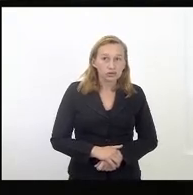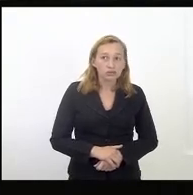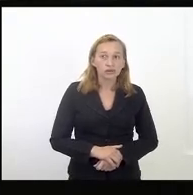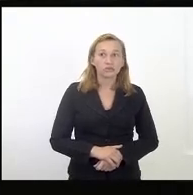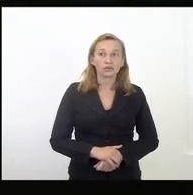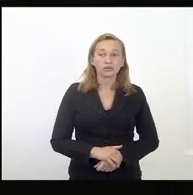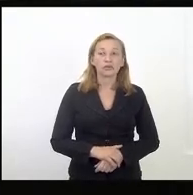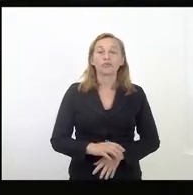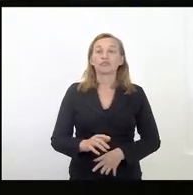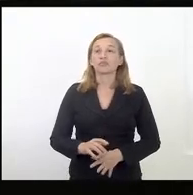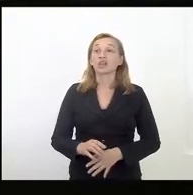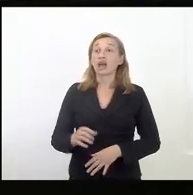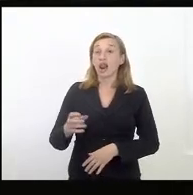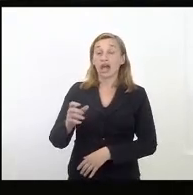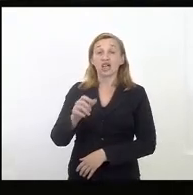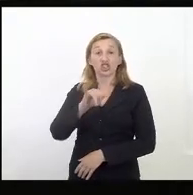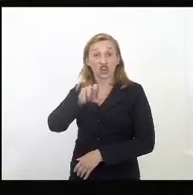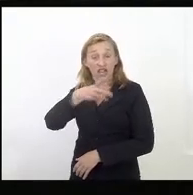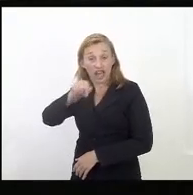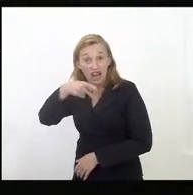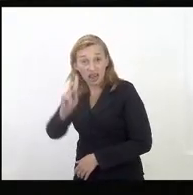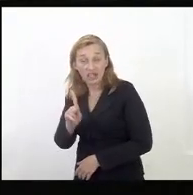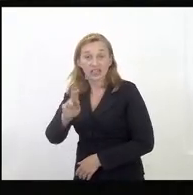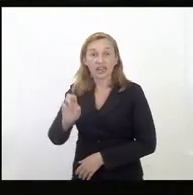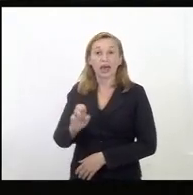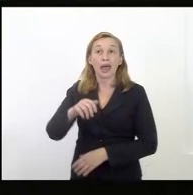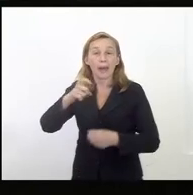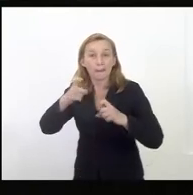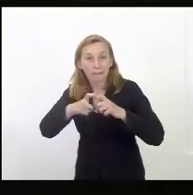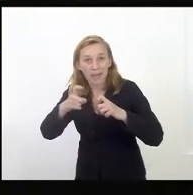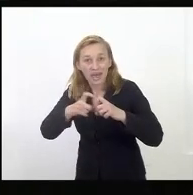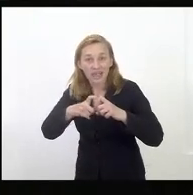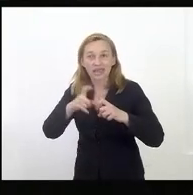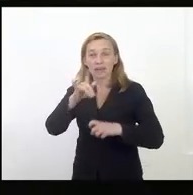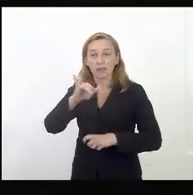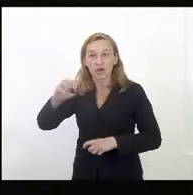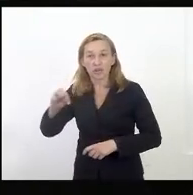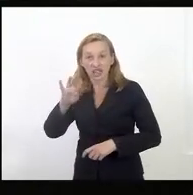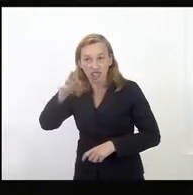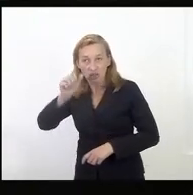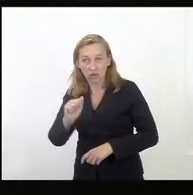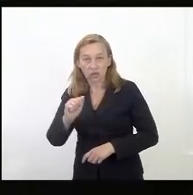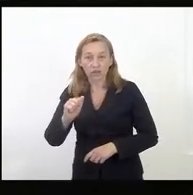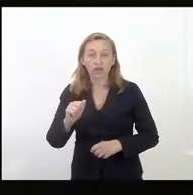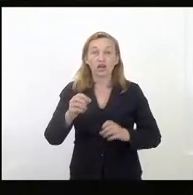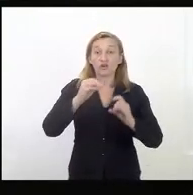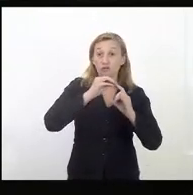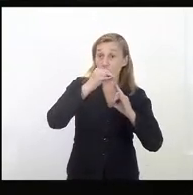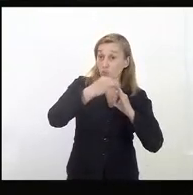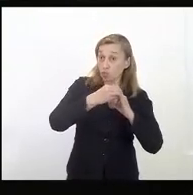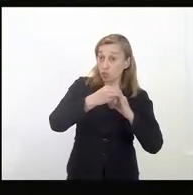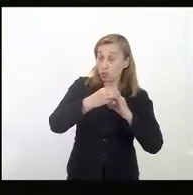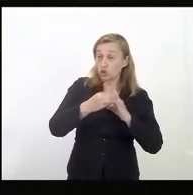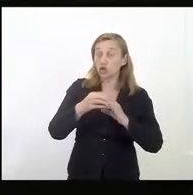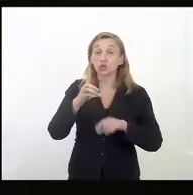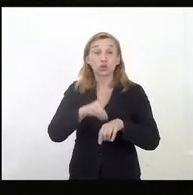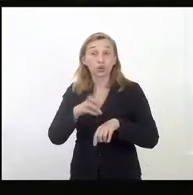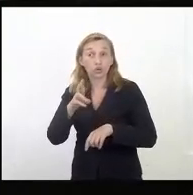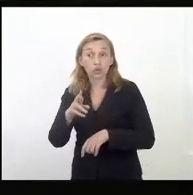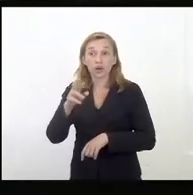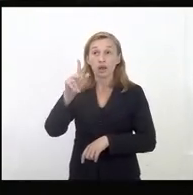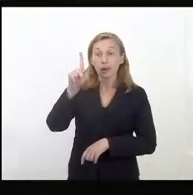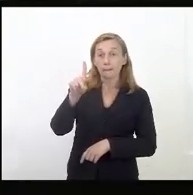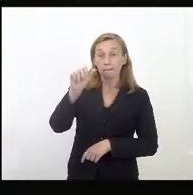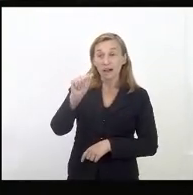voz Ela é médica começa é biotecnóloga pela fio Cruz Doutor em